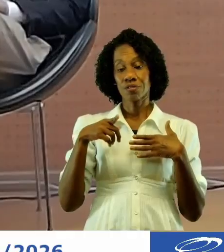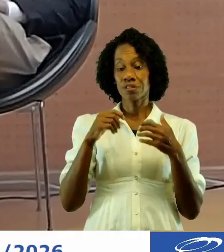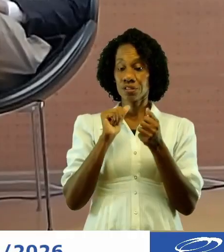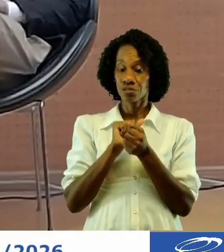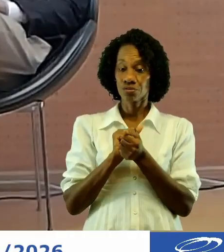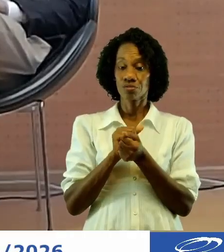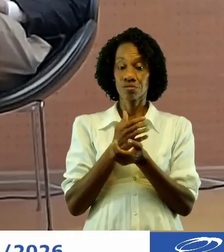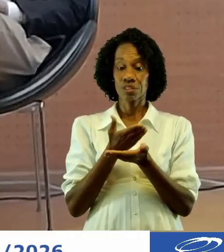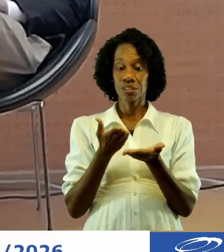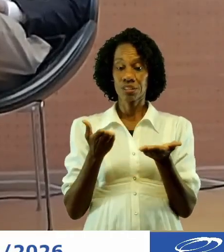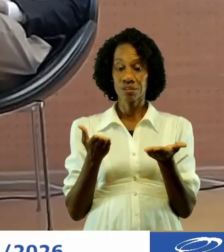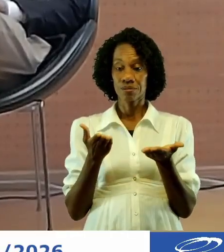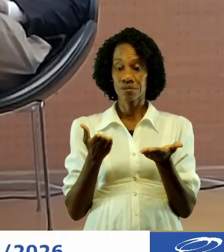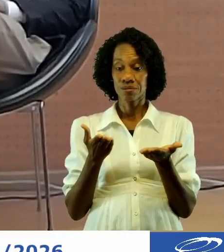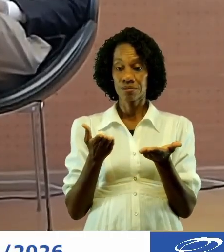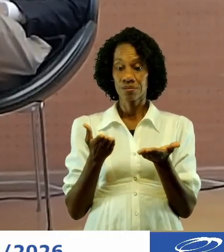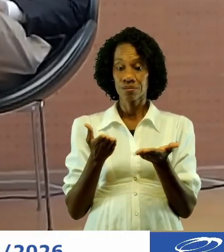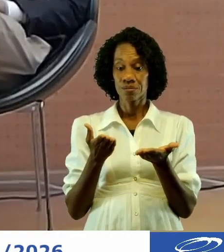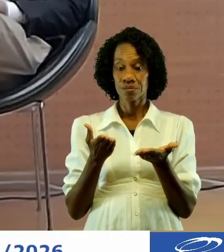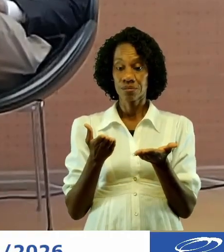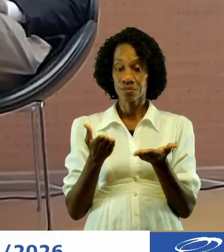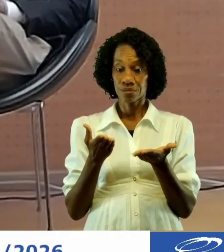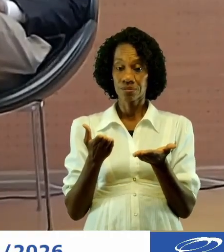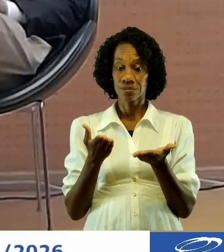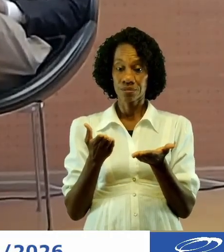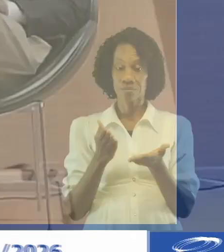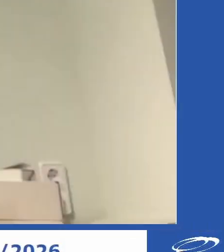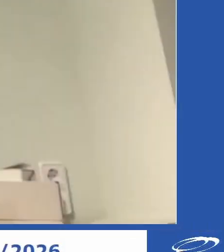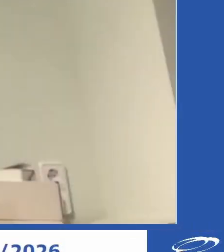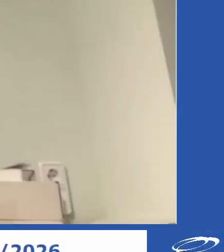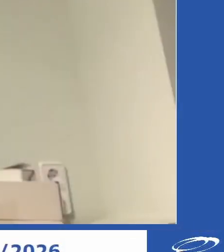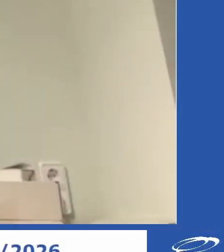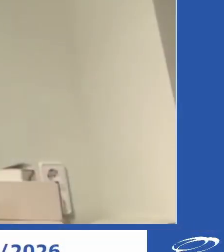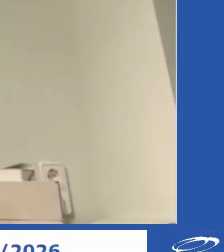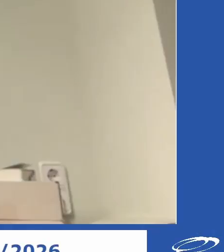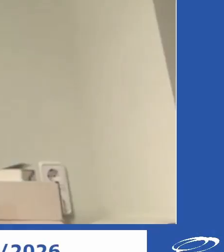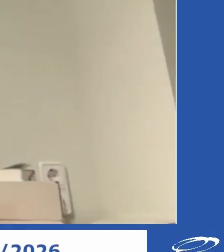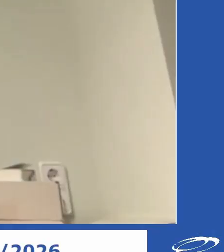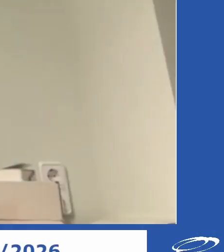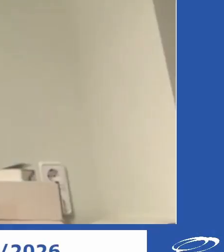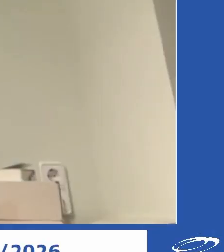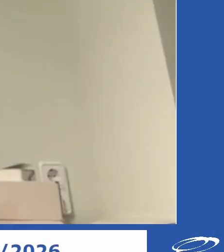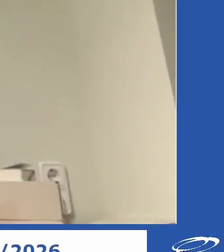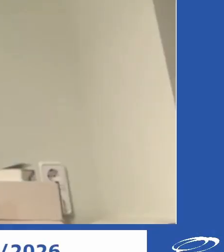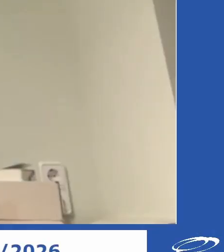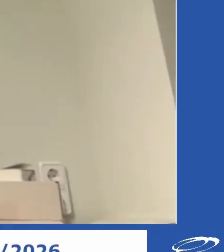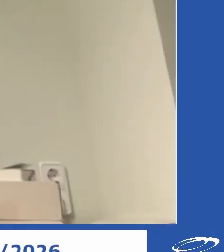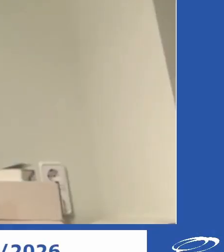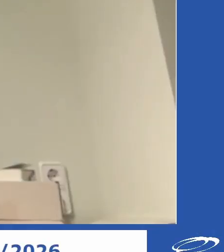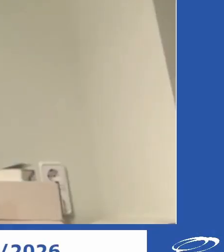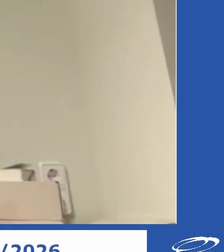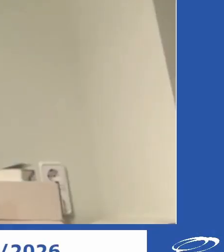conosco. I'd like to especially thank to Dr. Alex Soriano. It's an immense honor to have